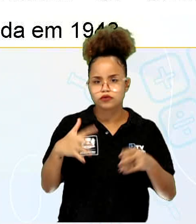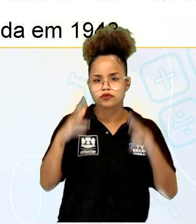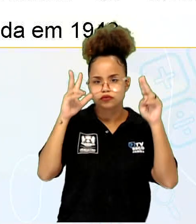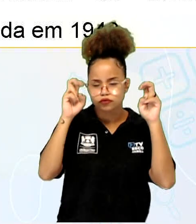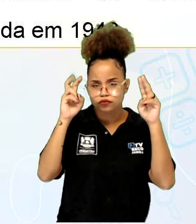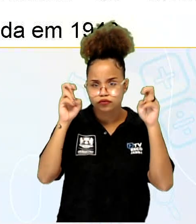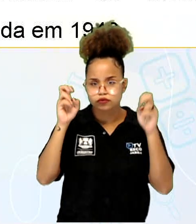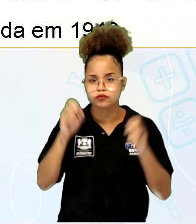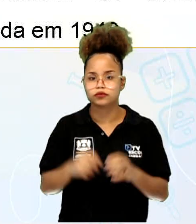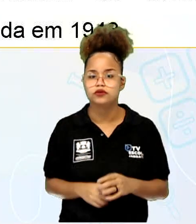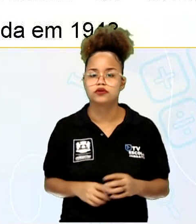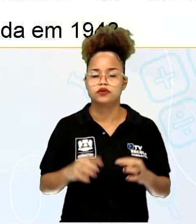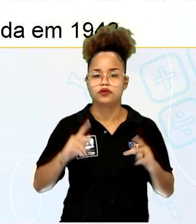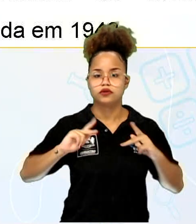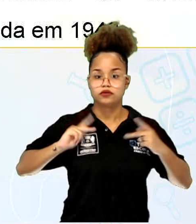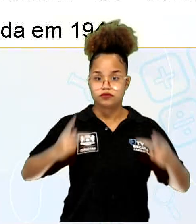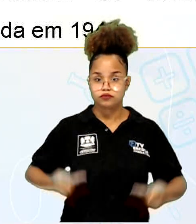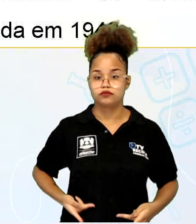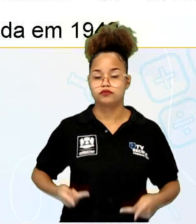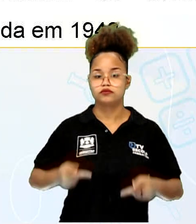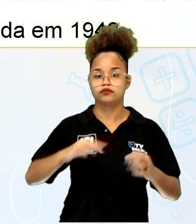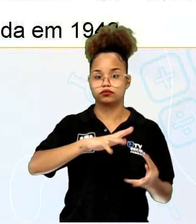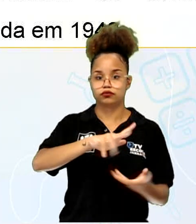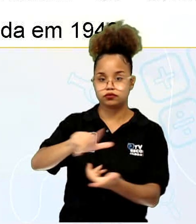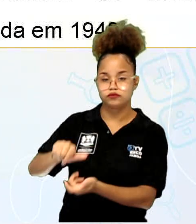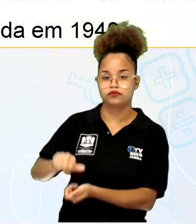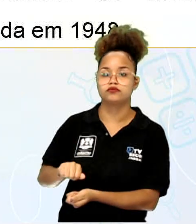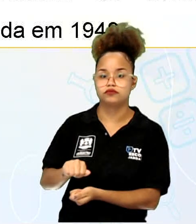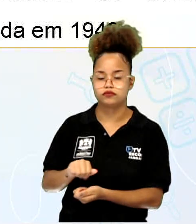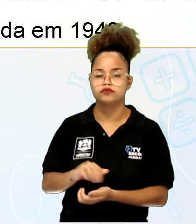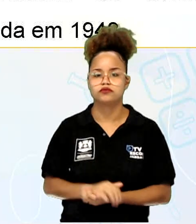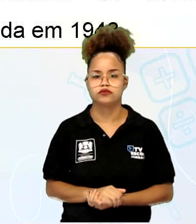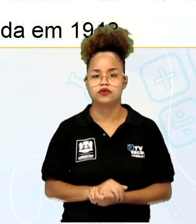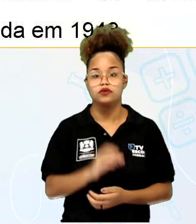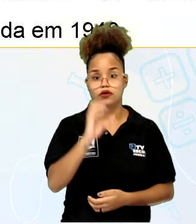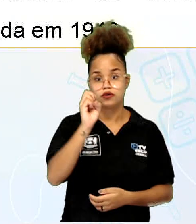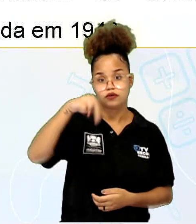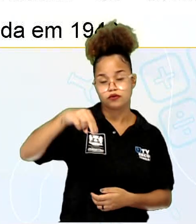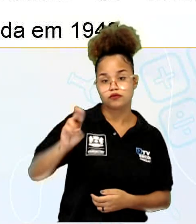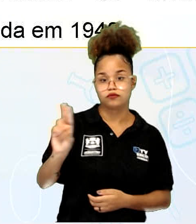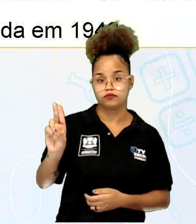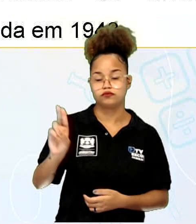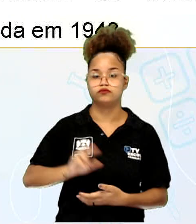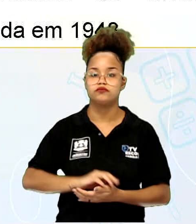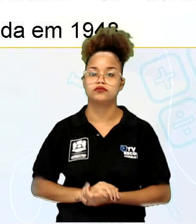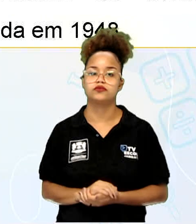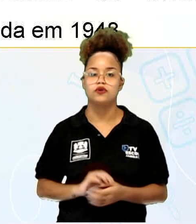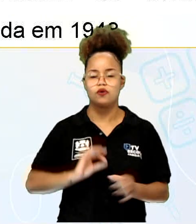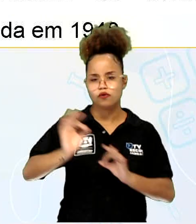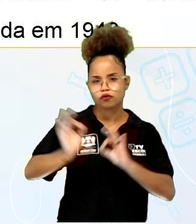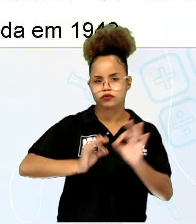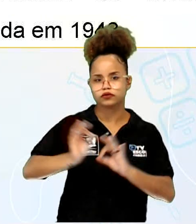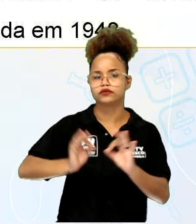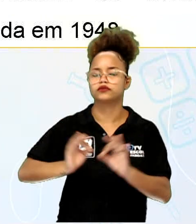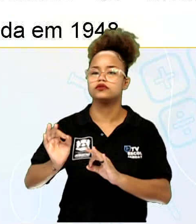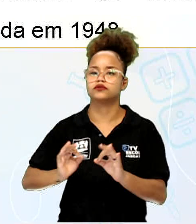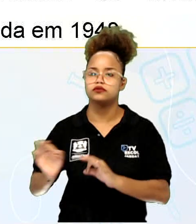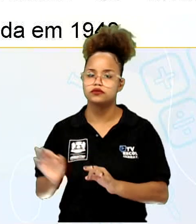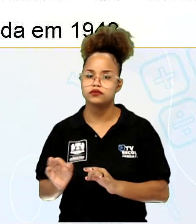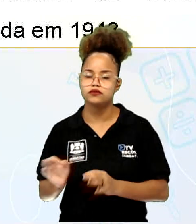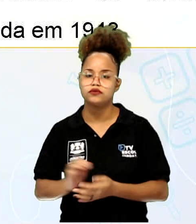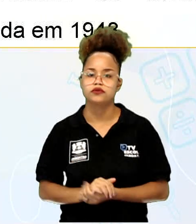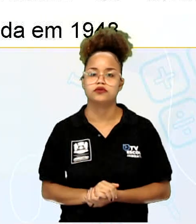Universal dos Direitos Humanos da ONU, a Organização das Nações Unidas, sendo aprovada no ano de